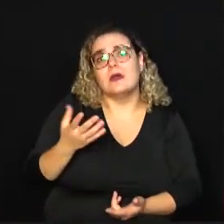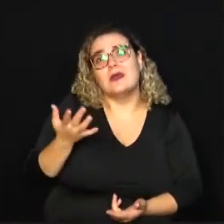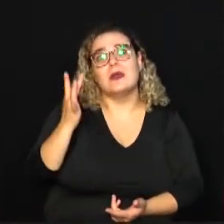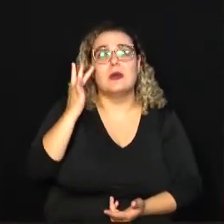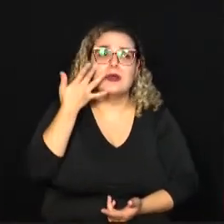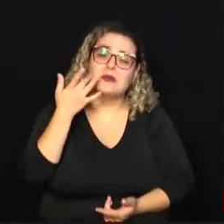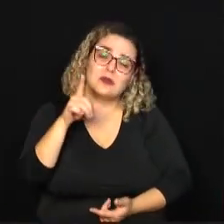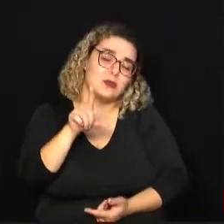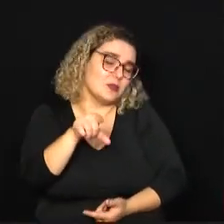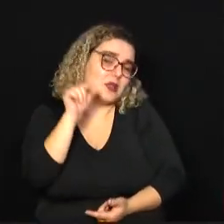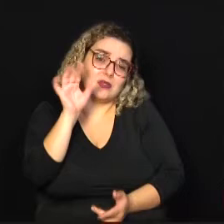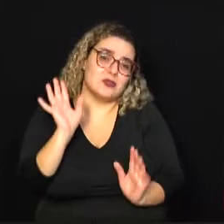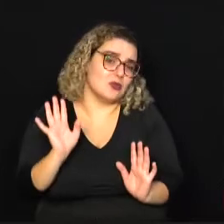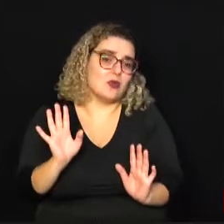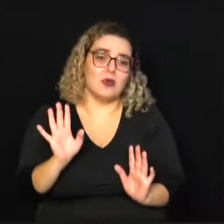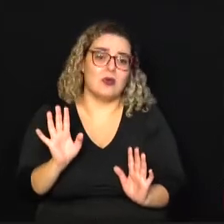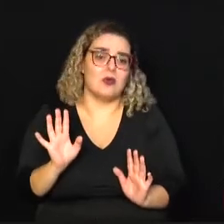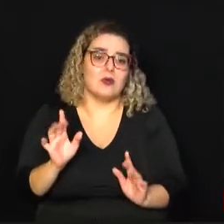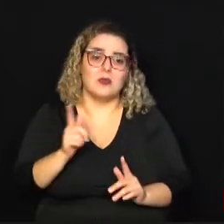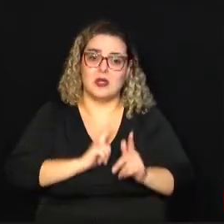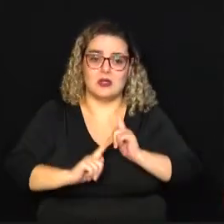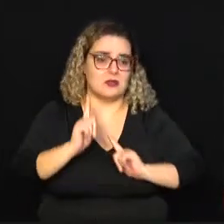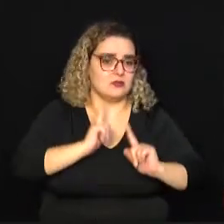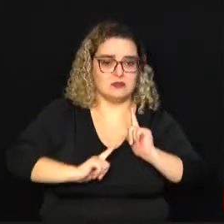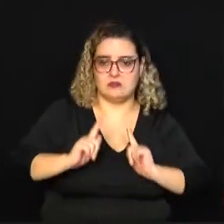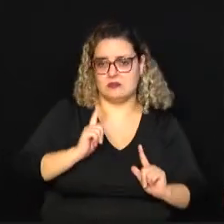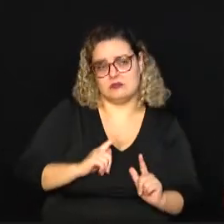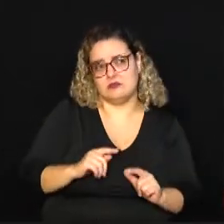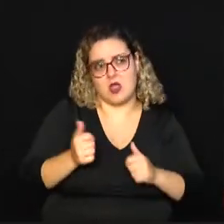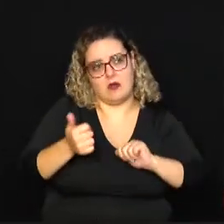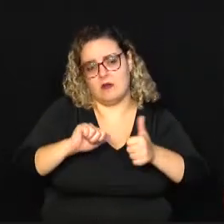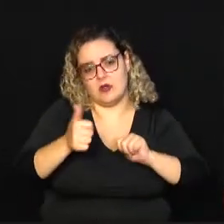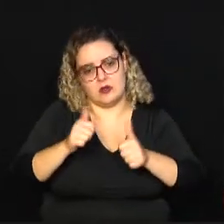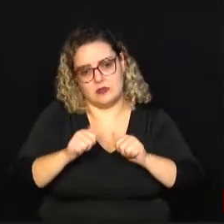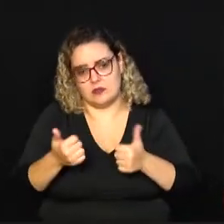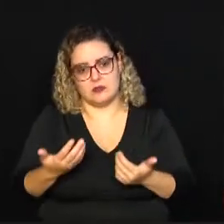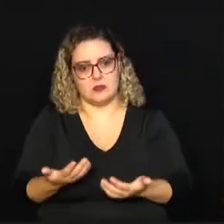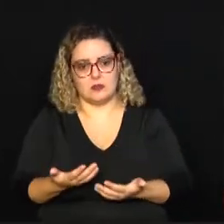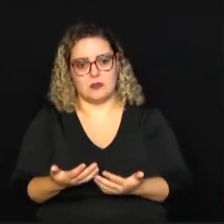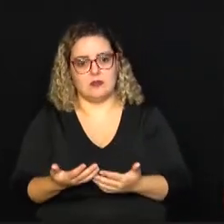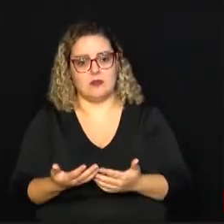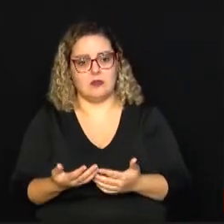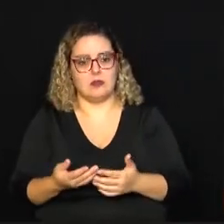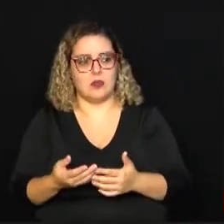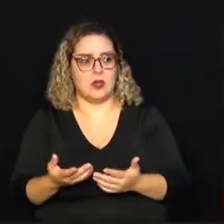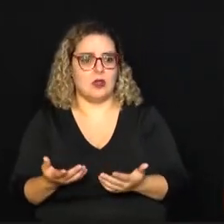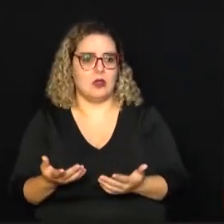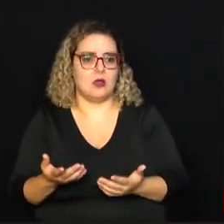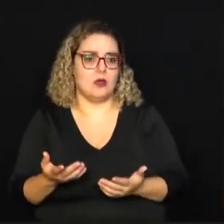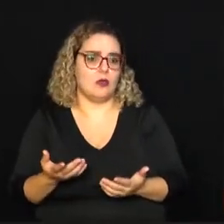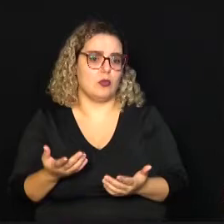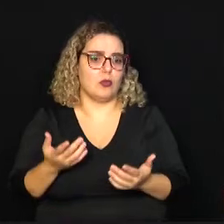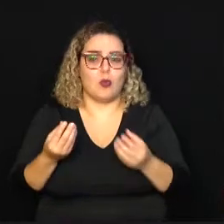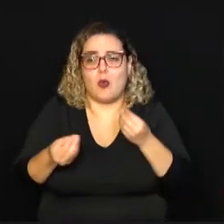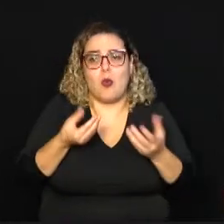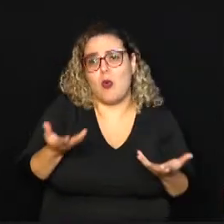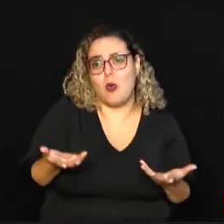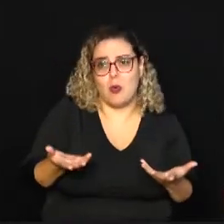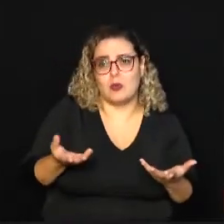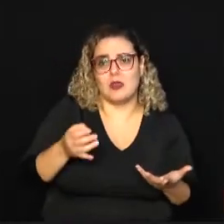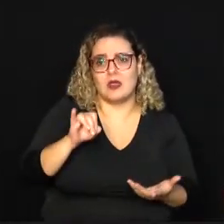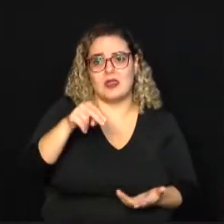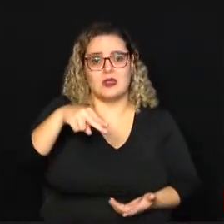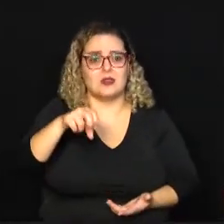opção construída pela gestão que avaliou lá sua possibilidade, viabilidade, onde é que ia ter insumo, se não ia ter insumo. Eu não sei